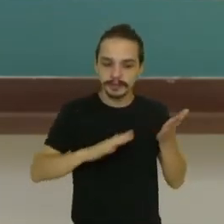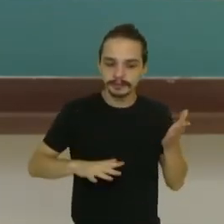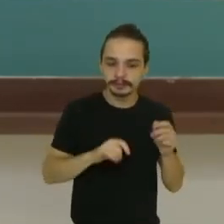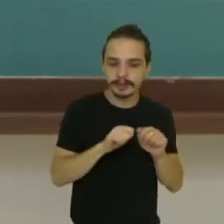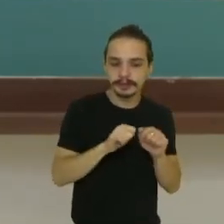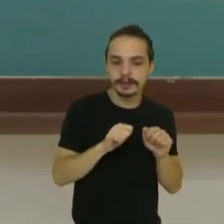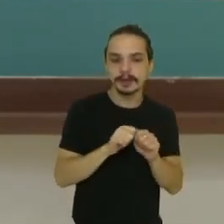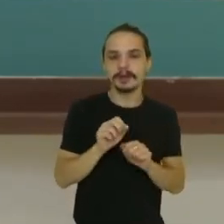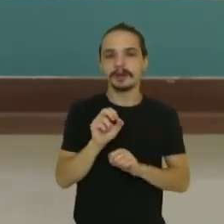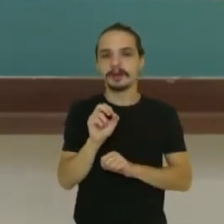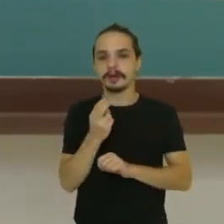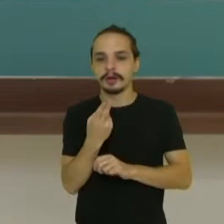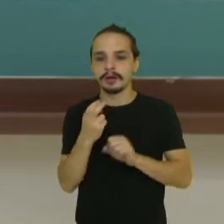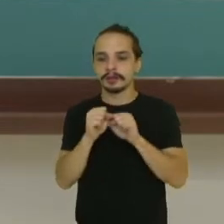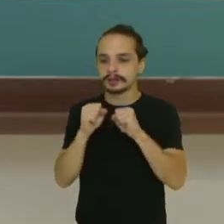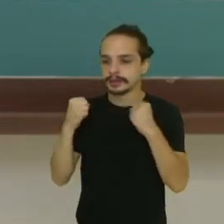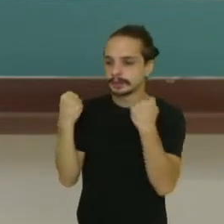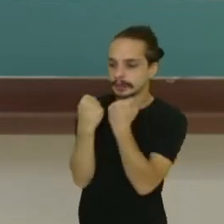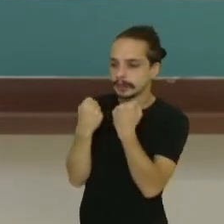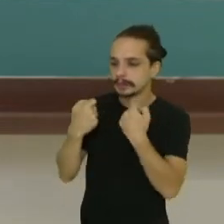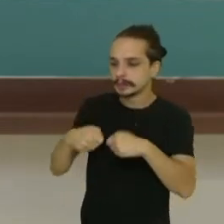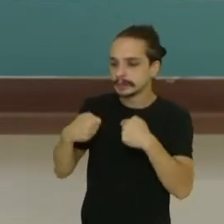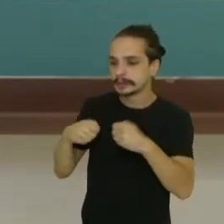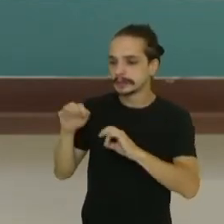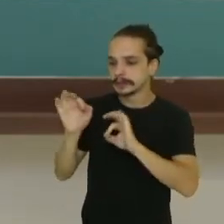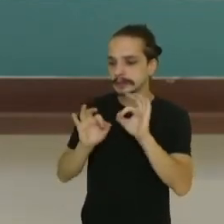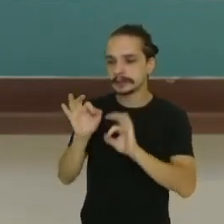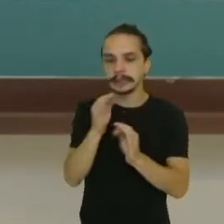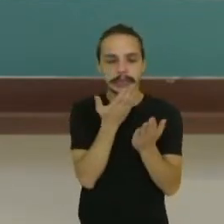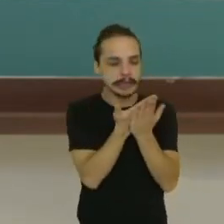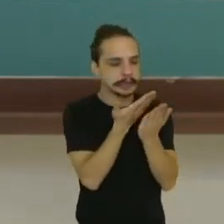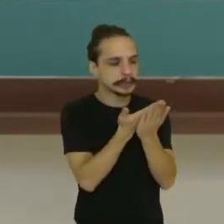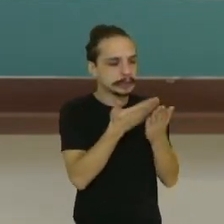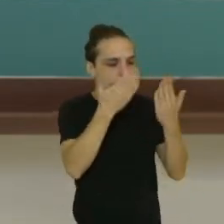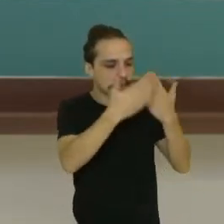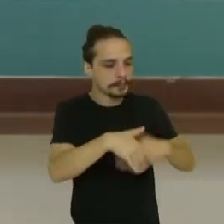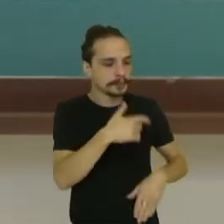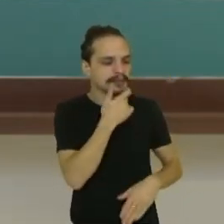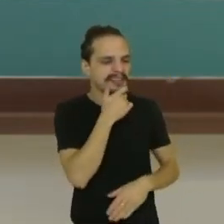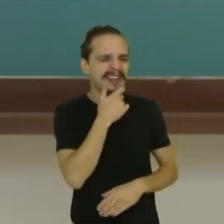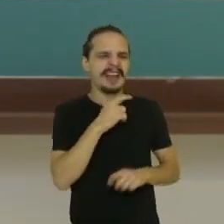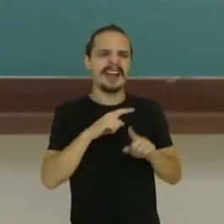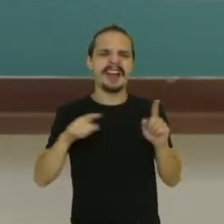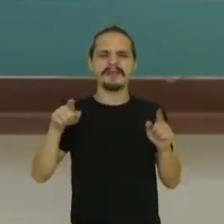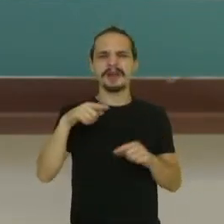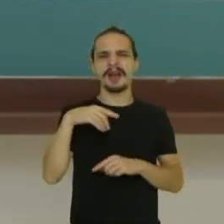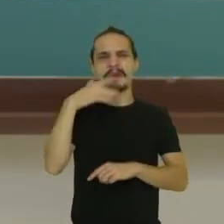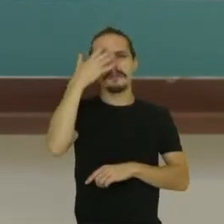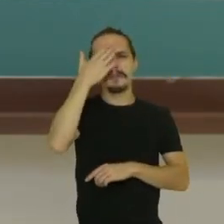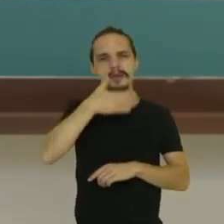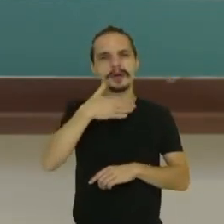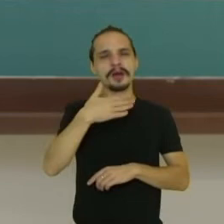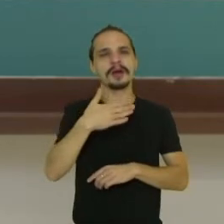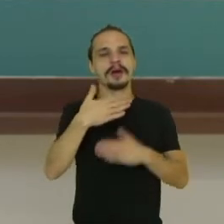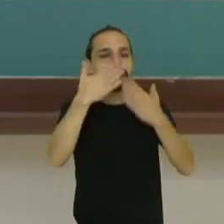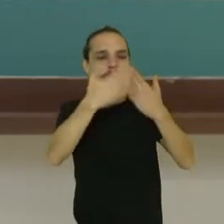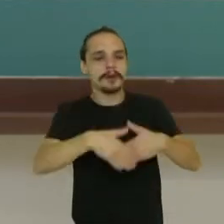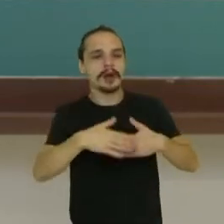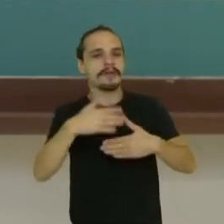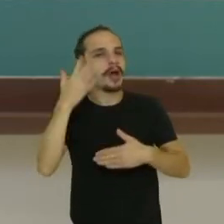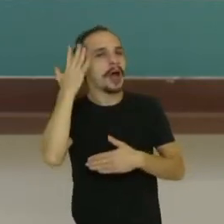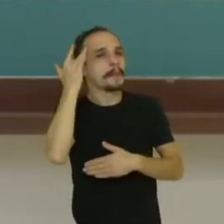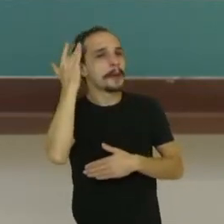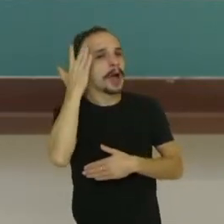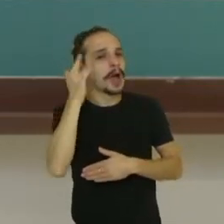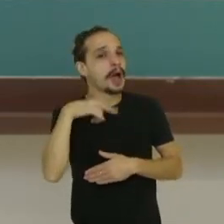seminário para organizar você tem que estudar para prova de inglês para nós a prova é só depois de amanhã não vou estudar hoje não